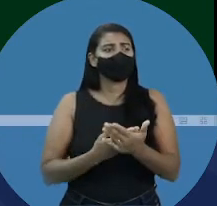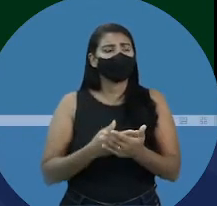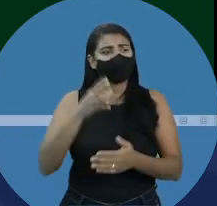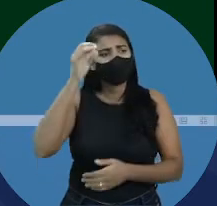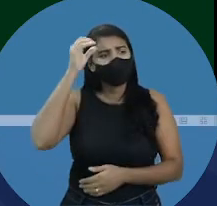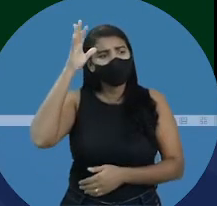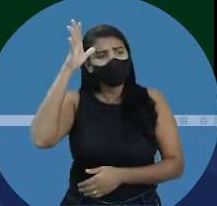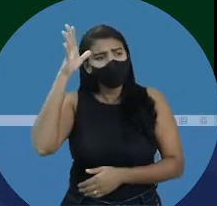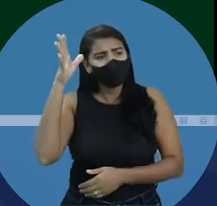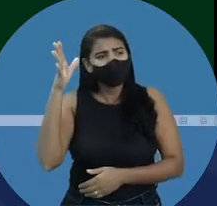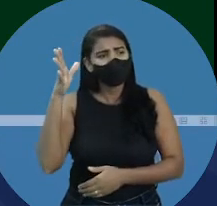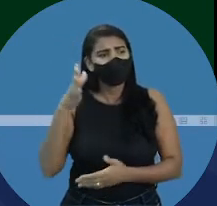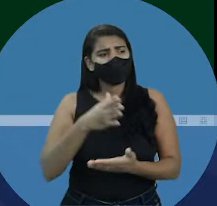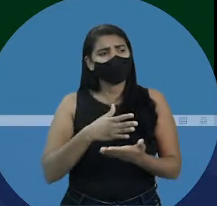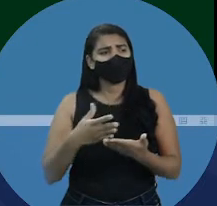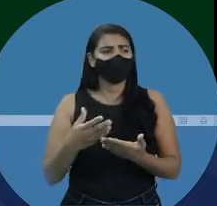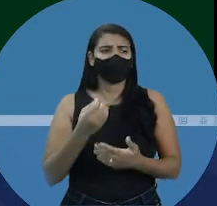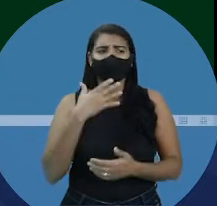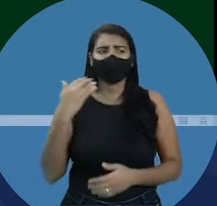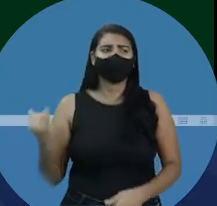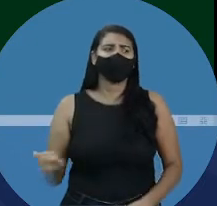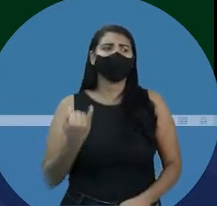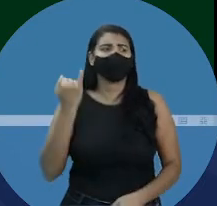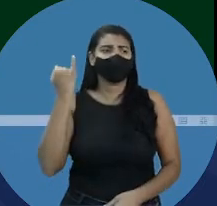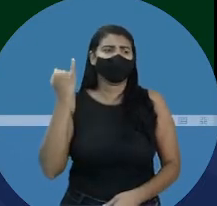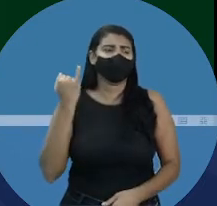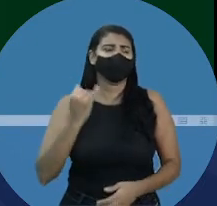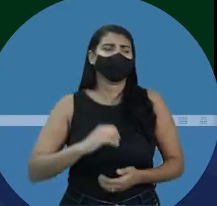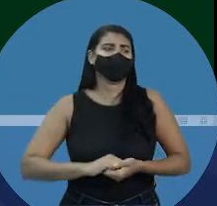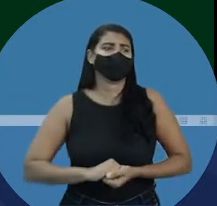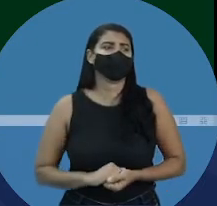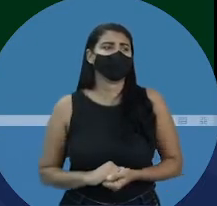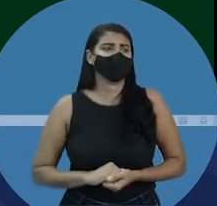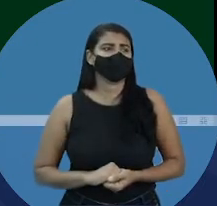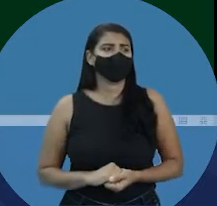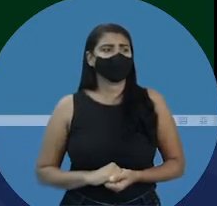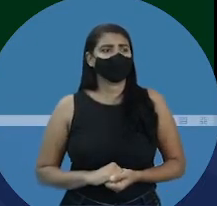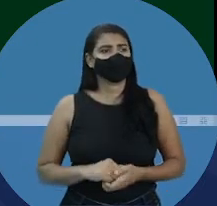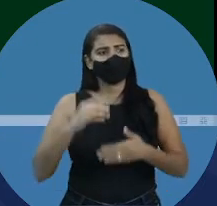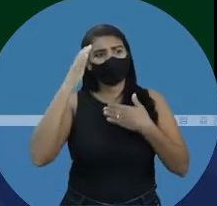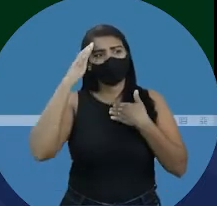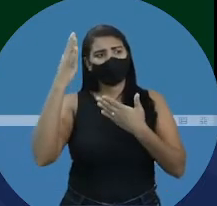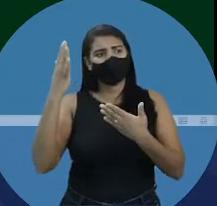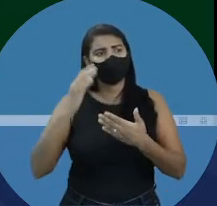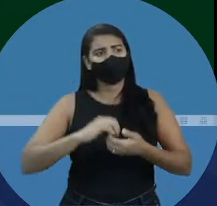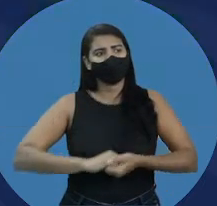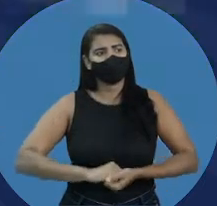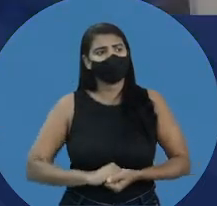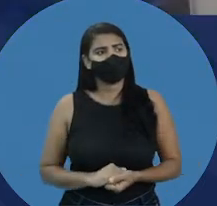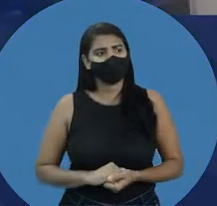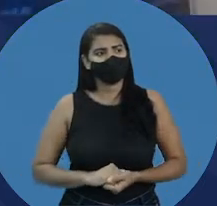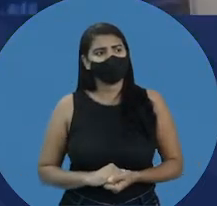conhecimento prévio é muito importante, vale muito. Muito obrigado.